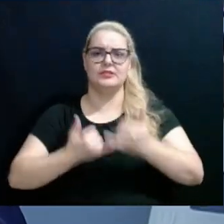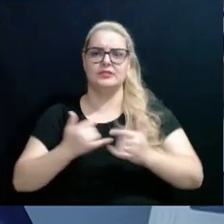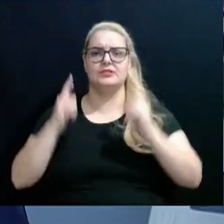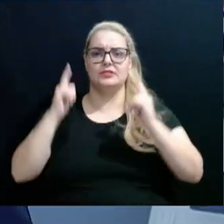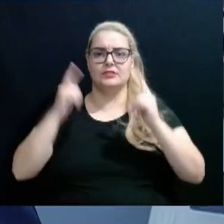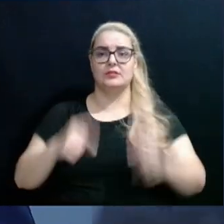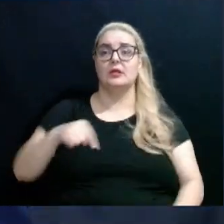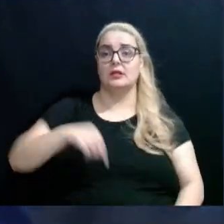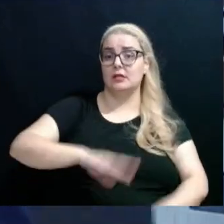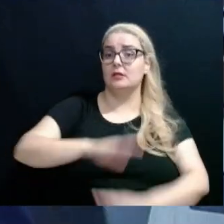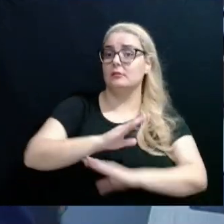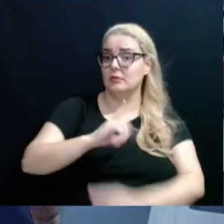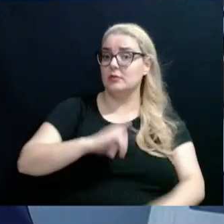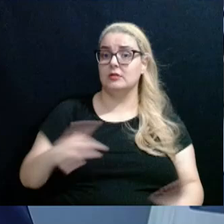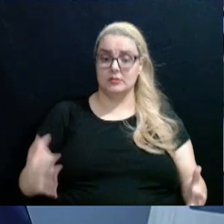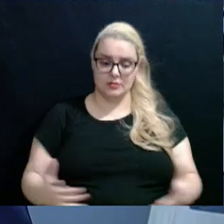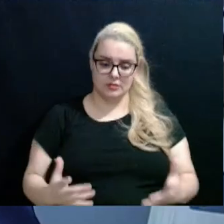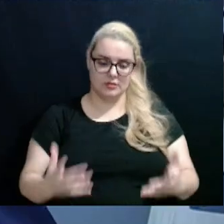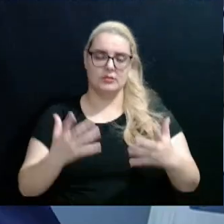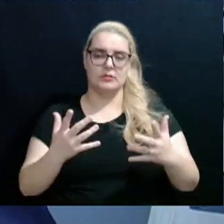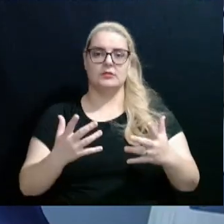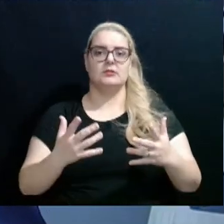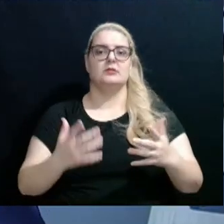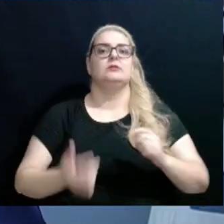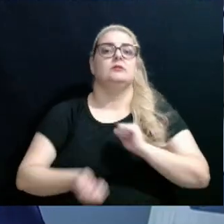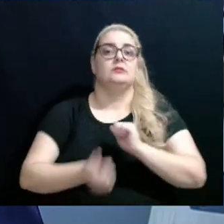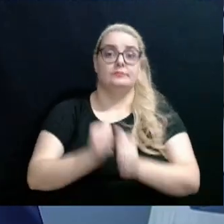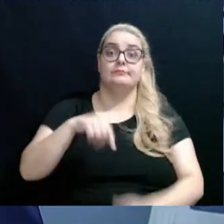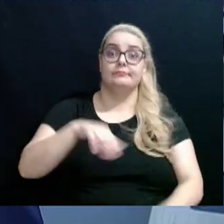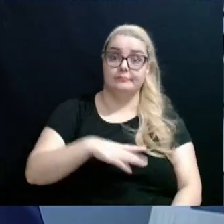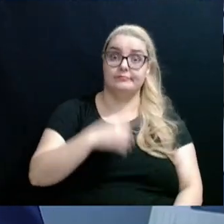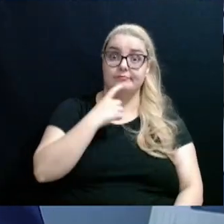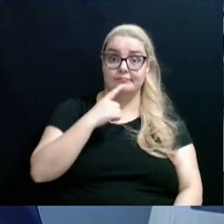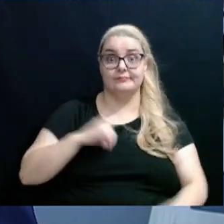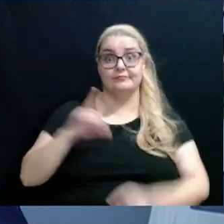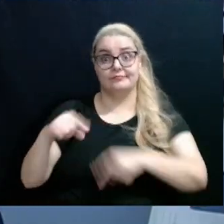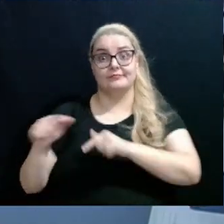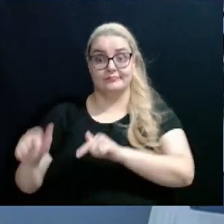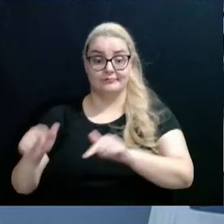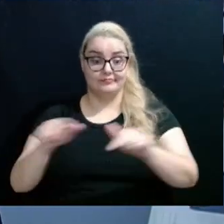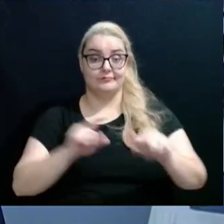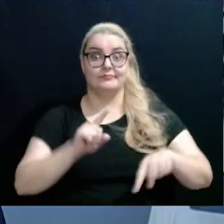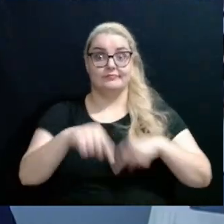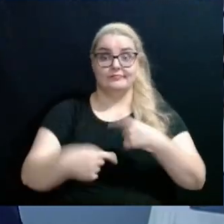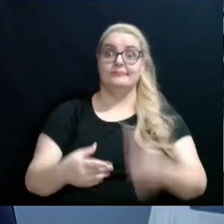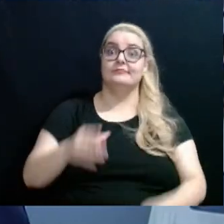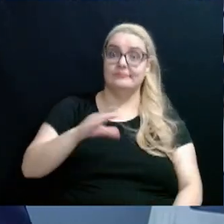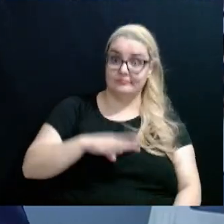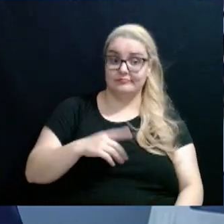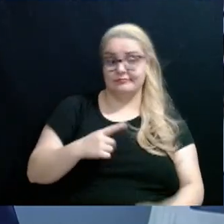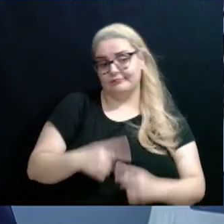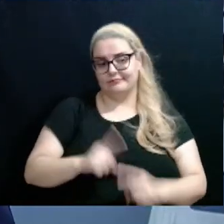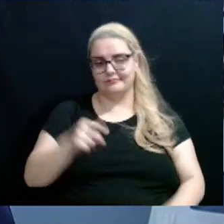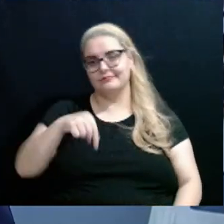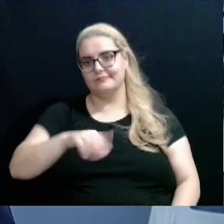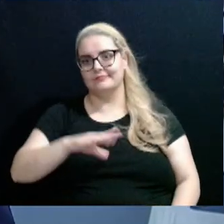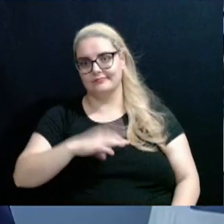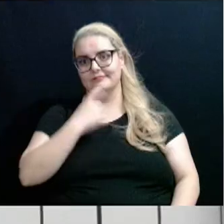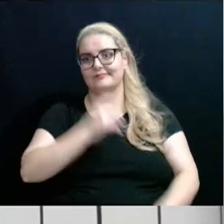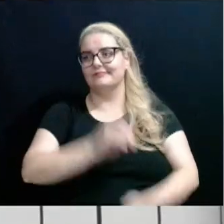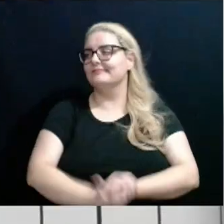Municipal tem que incentivar esses esportes em Campinas, porque há em outros lugares, em outras cidades, por que não aqui em Campinas?